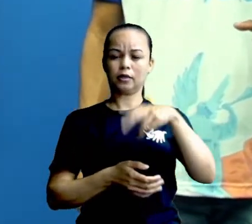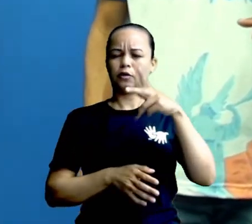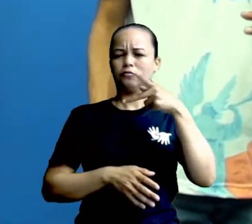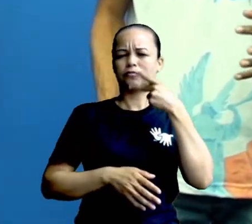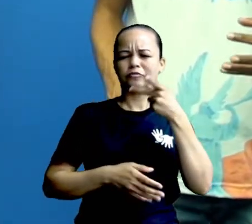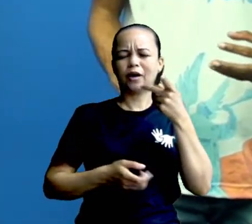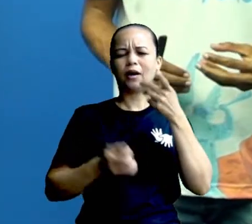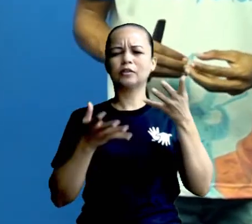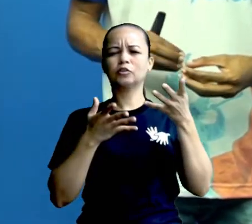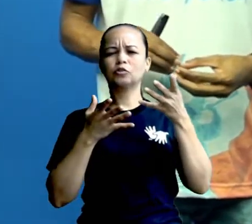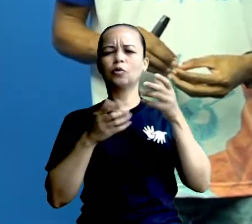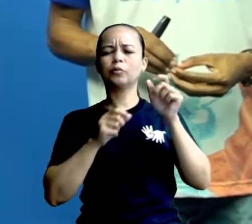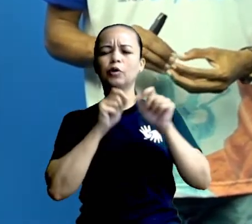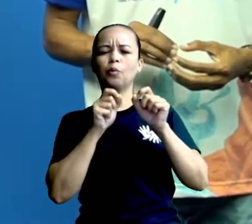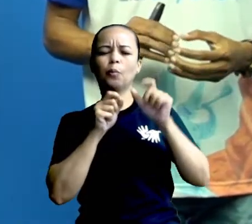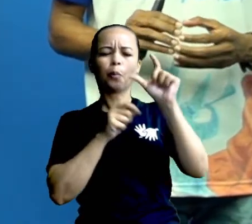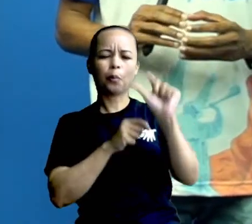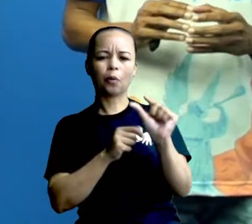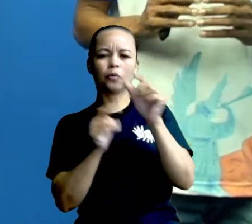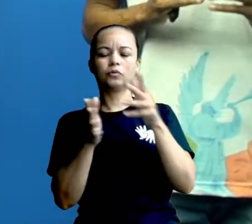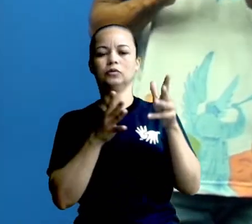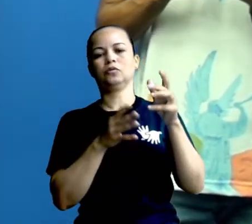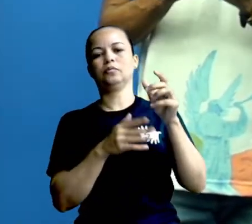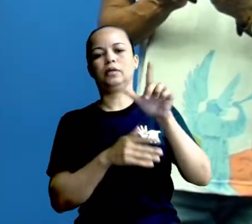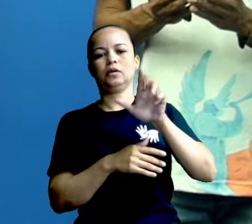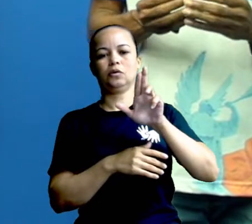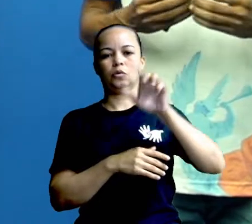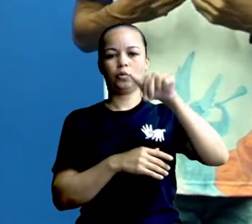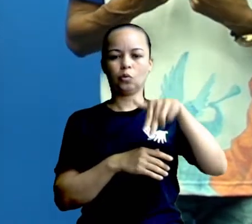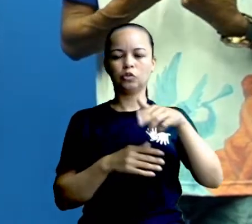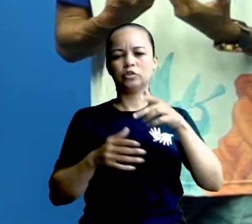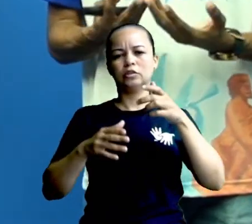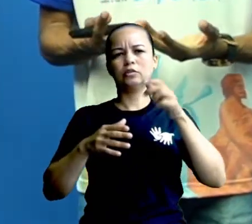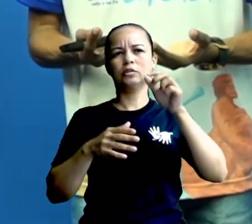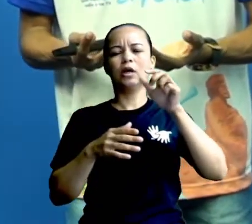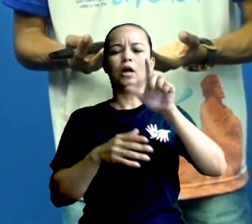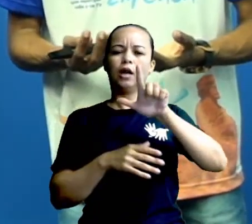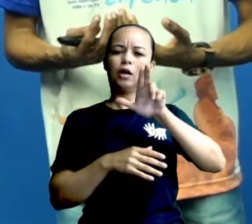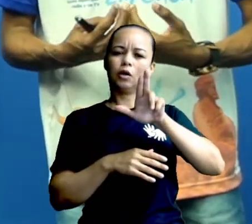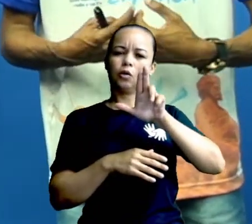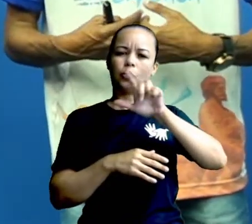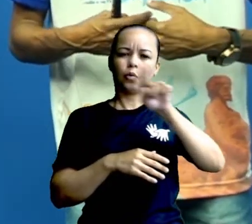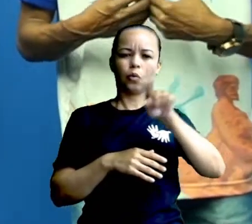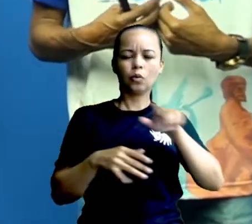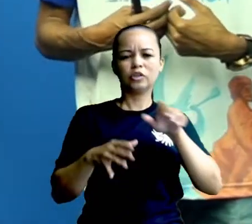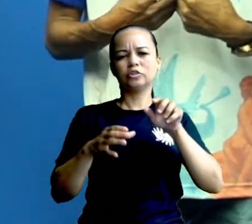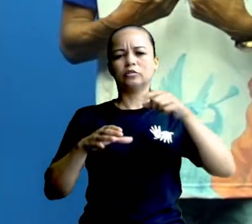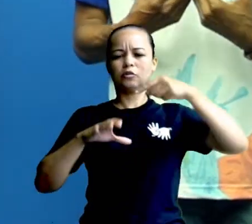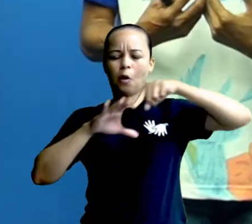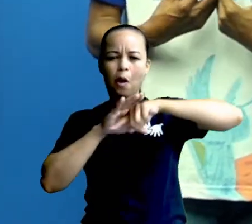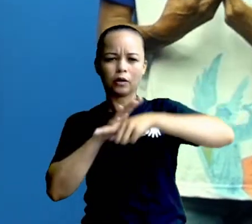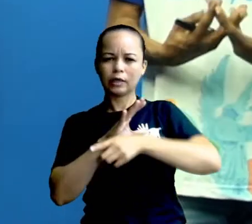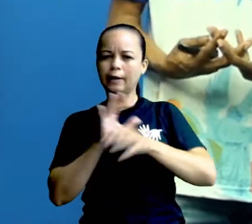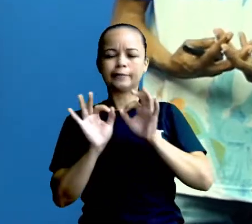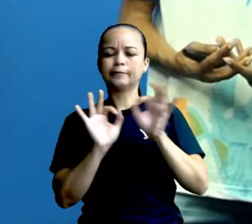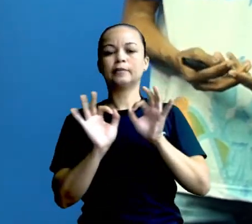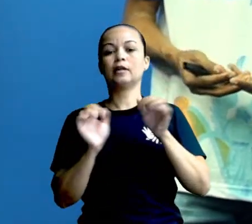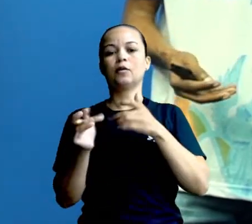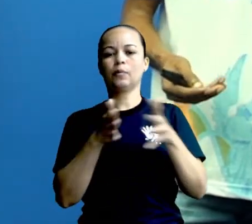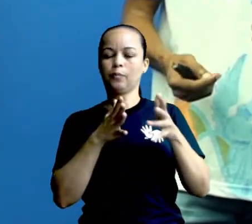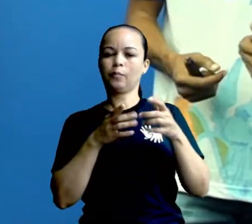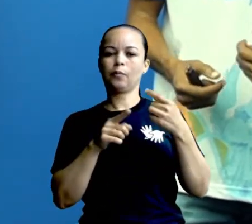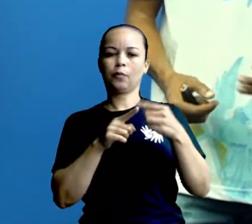Eu vou falar um pouco sobre luz, eu não vou adentrar profundamente, tá? Porque é um assunto um pouco ainda